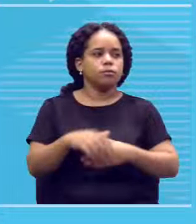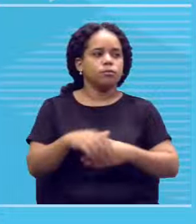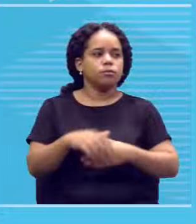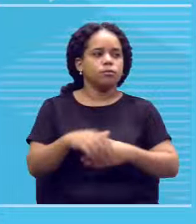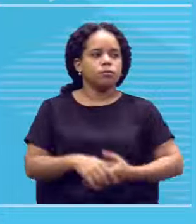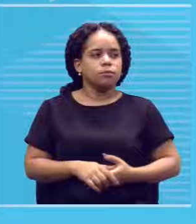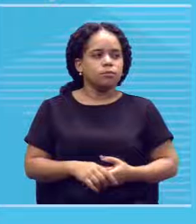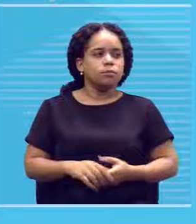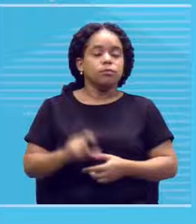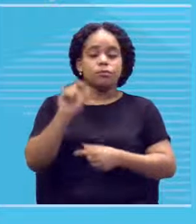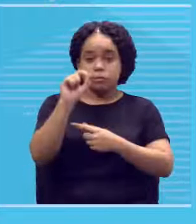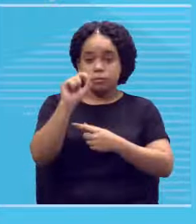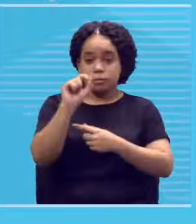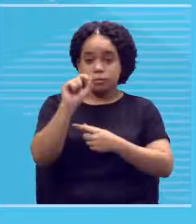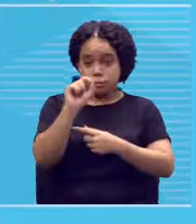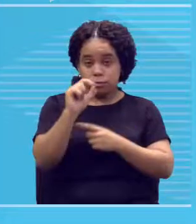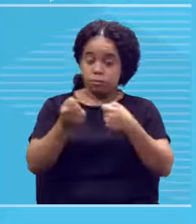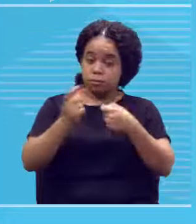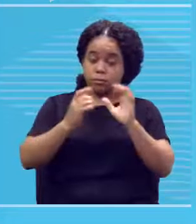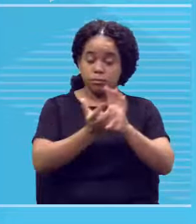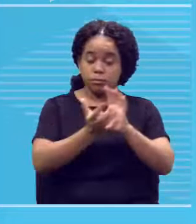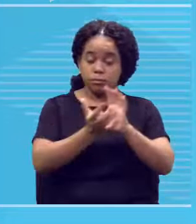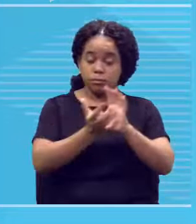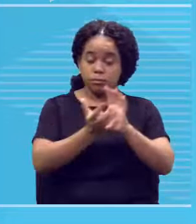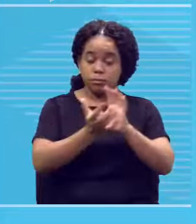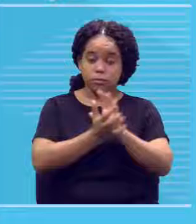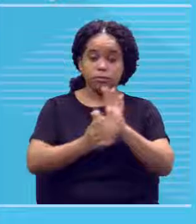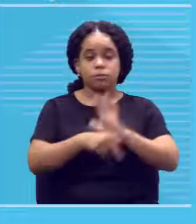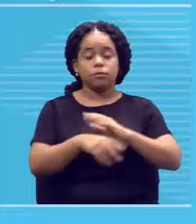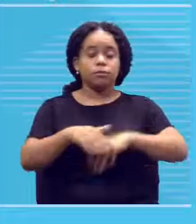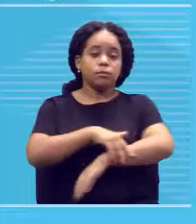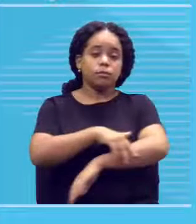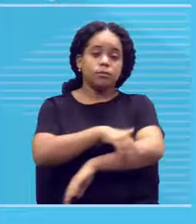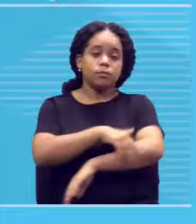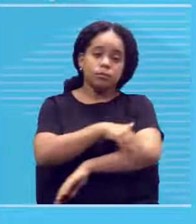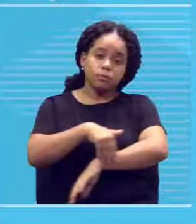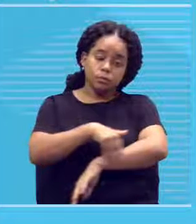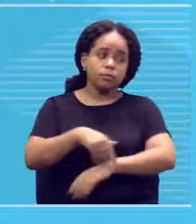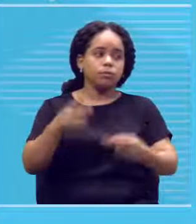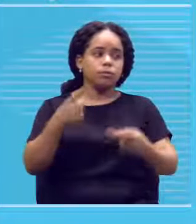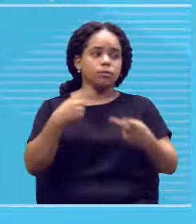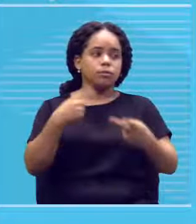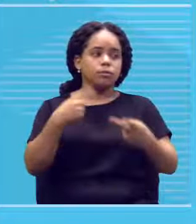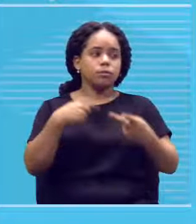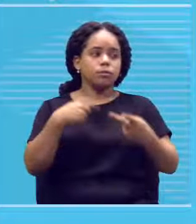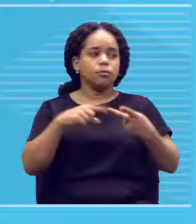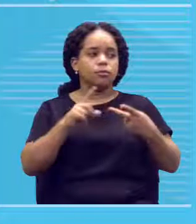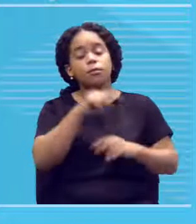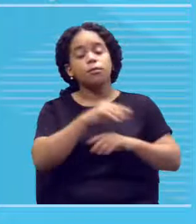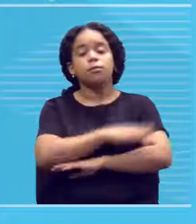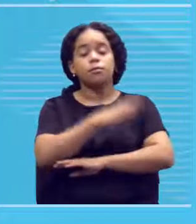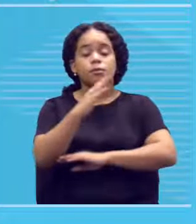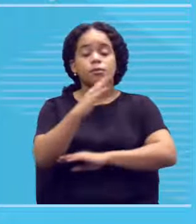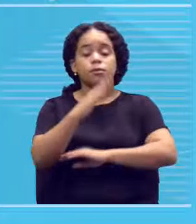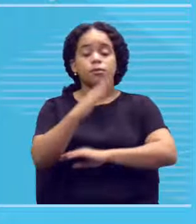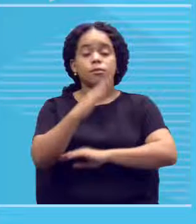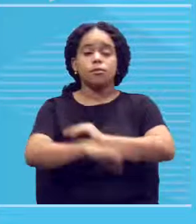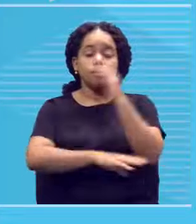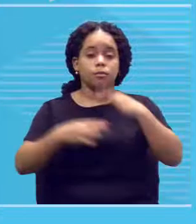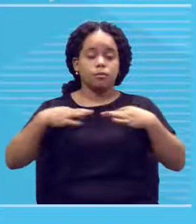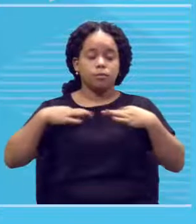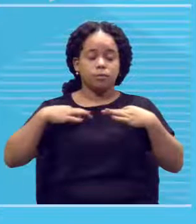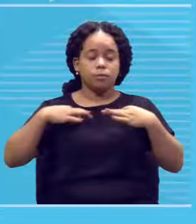e o que da linha um retoma as gangues dos meninos de rua esse guarda-roupa refere-se